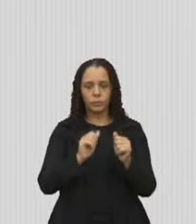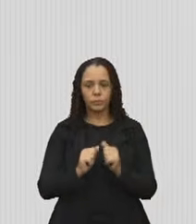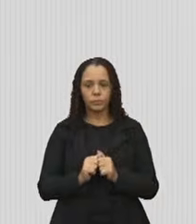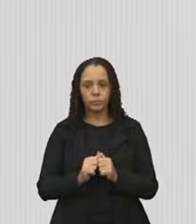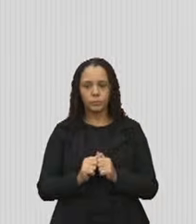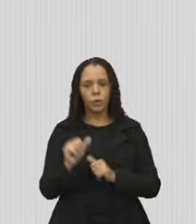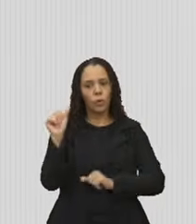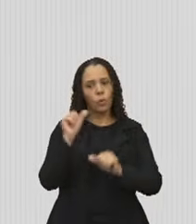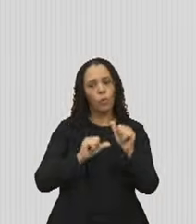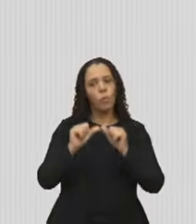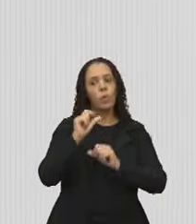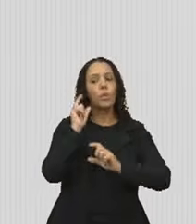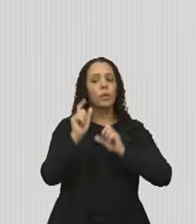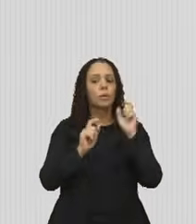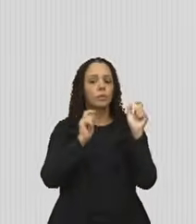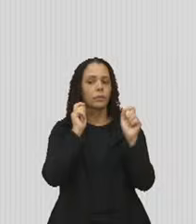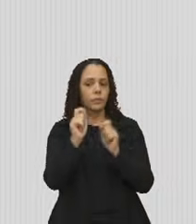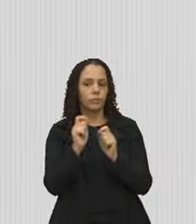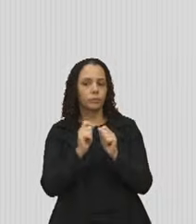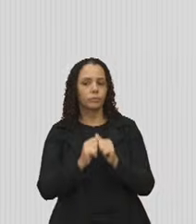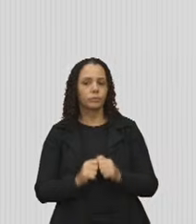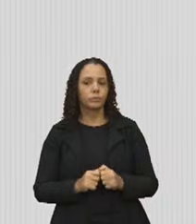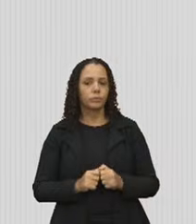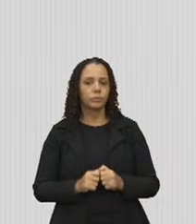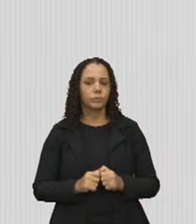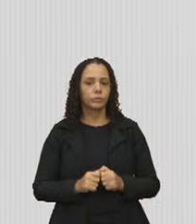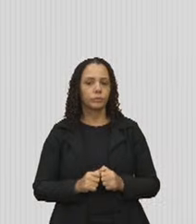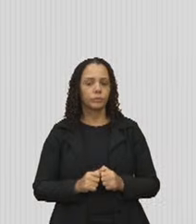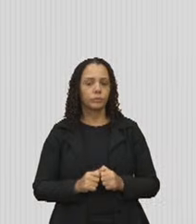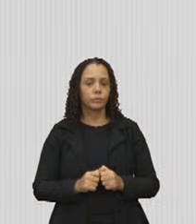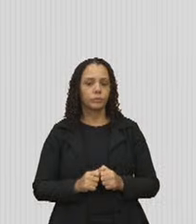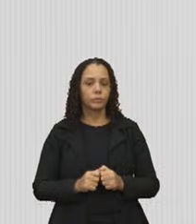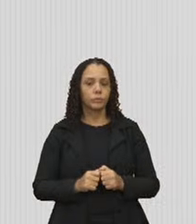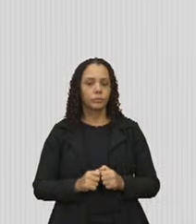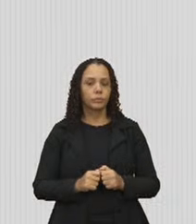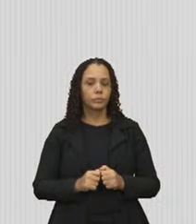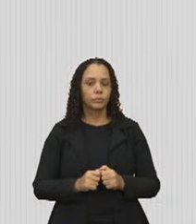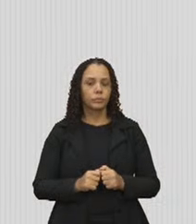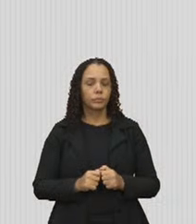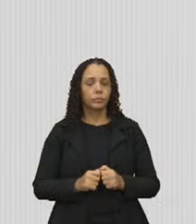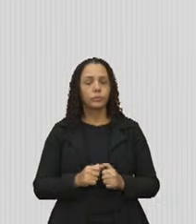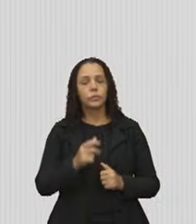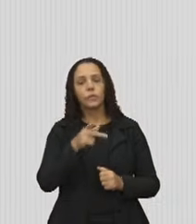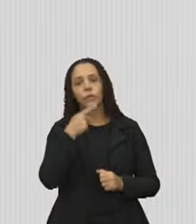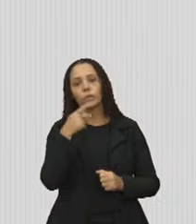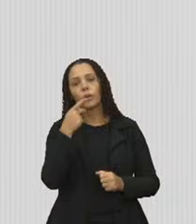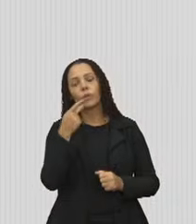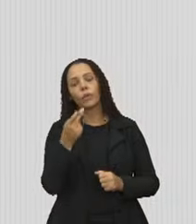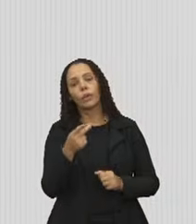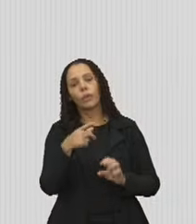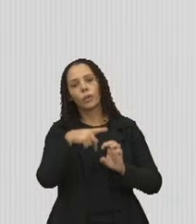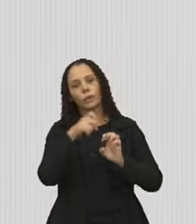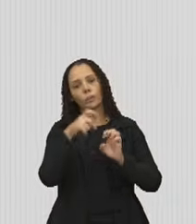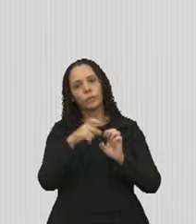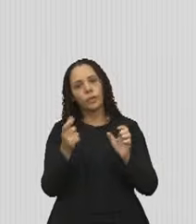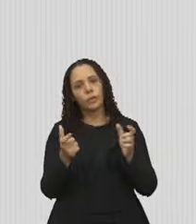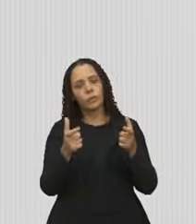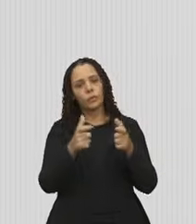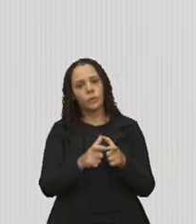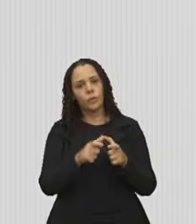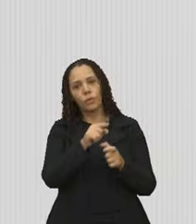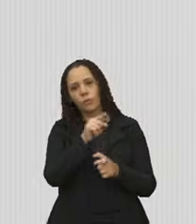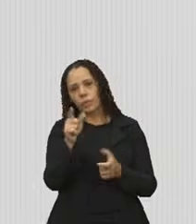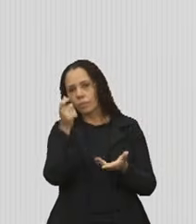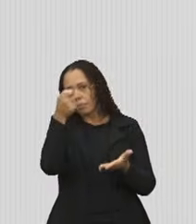do que muda e o que não muda. Mas qualquer coisa, só dizer aos microempresários que vocês não